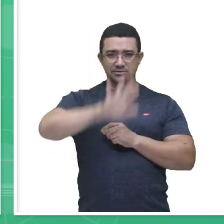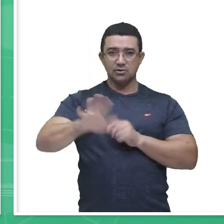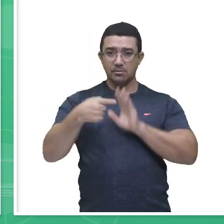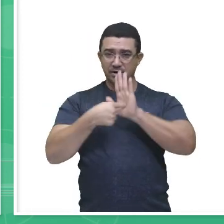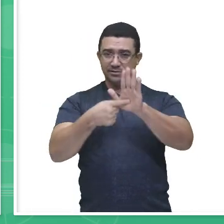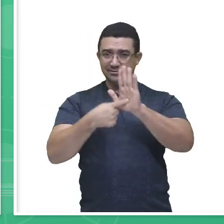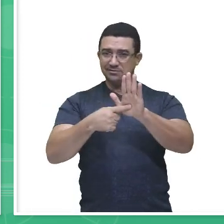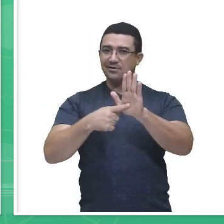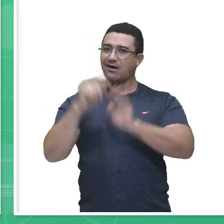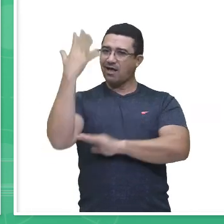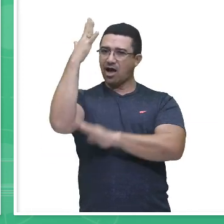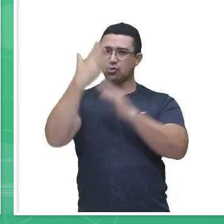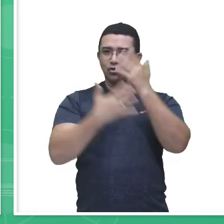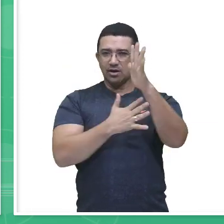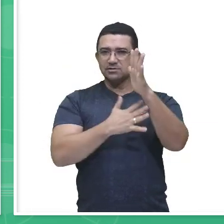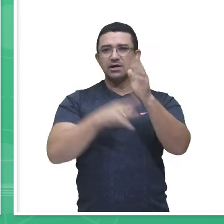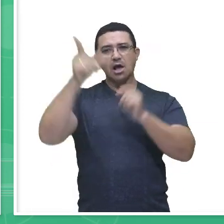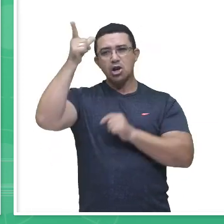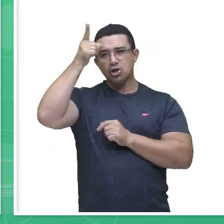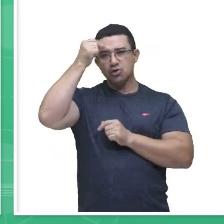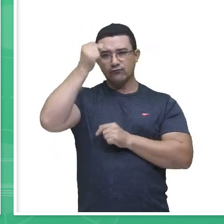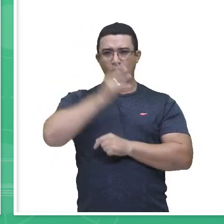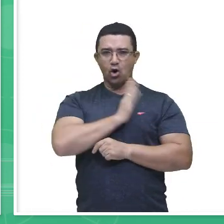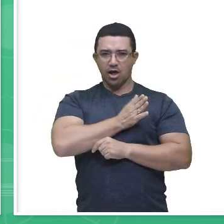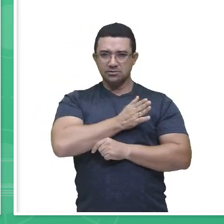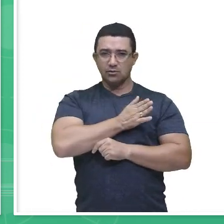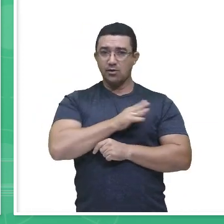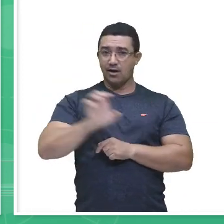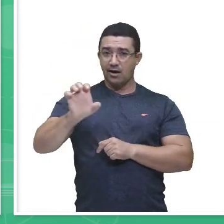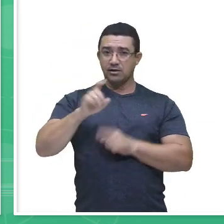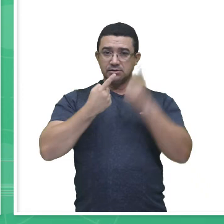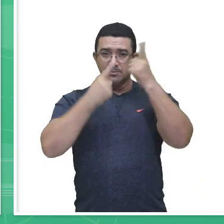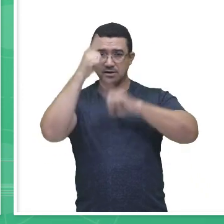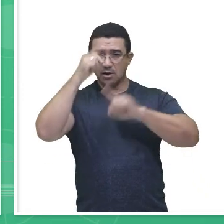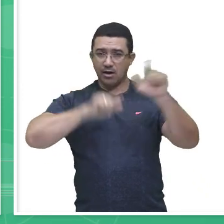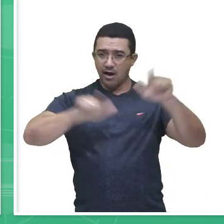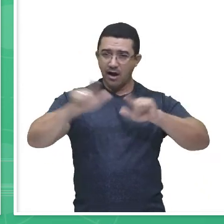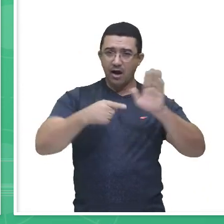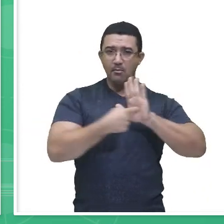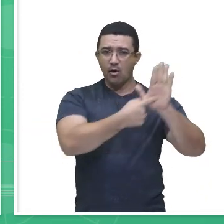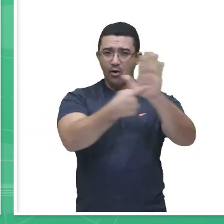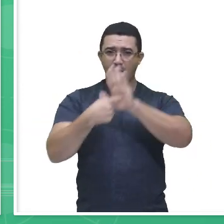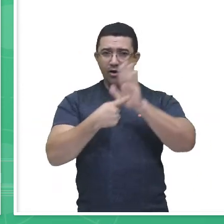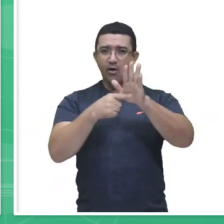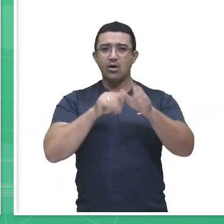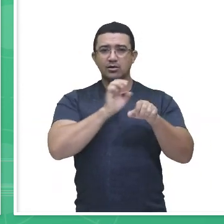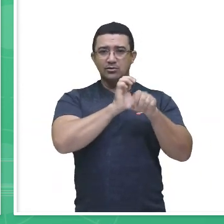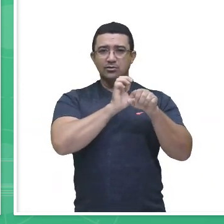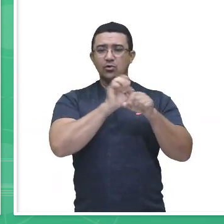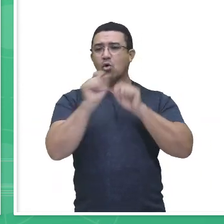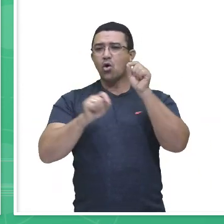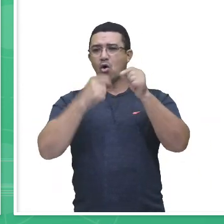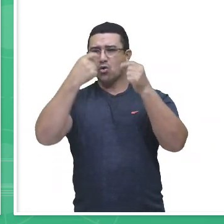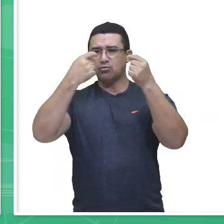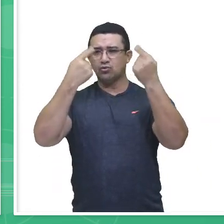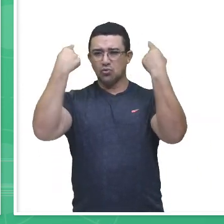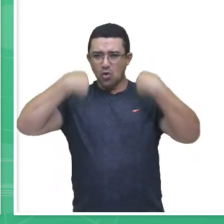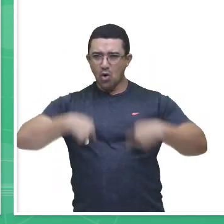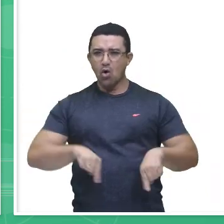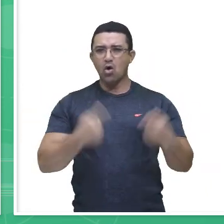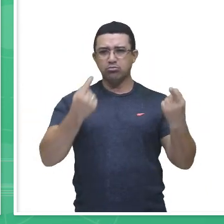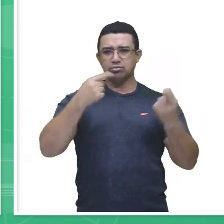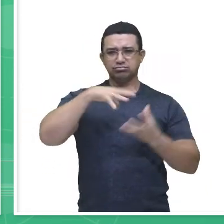do coração, ou letra E, expressão a serviço da manifestação dos estados de espíritos mais